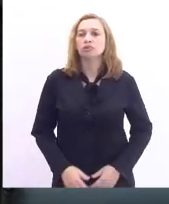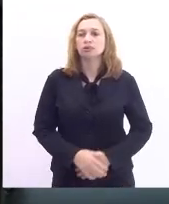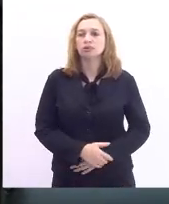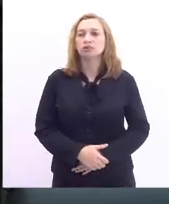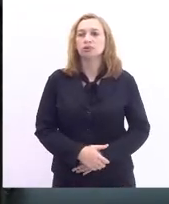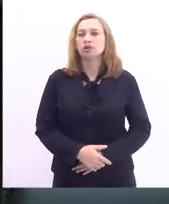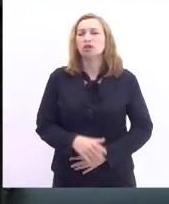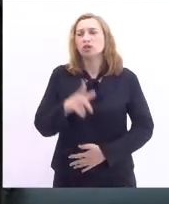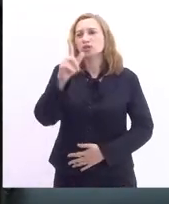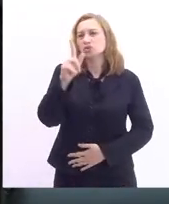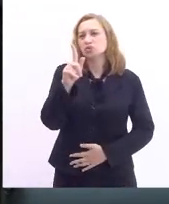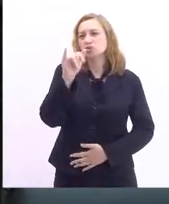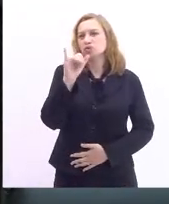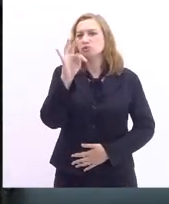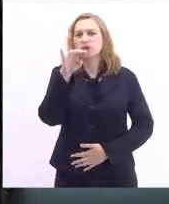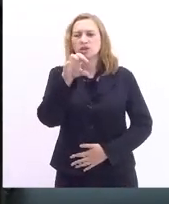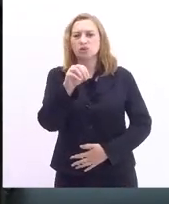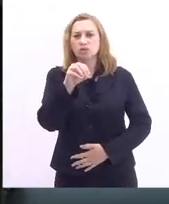Palmares